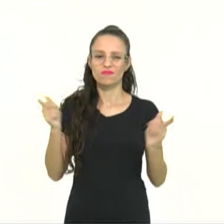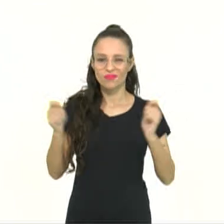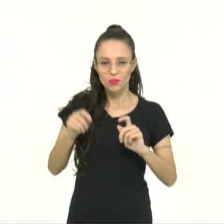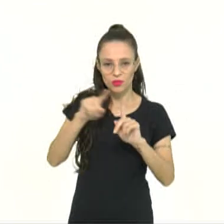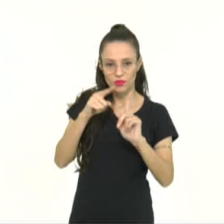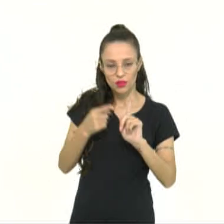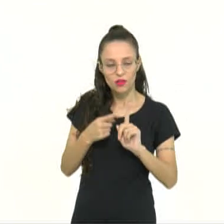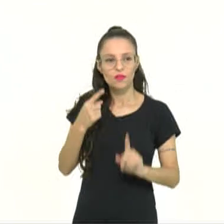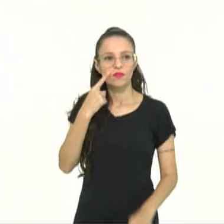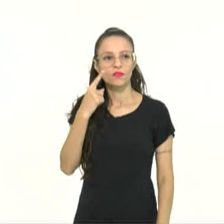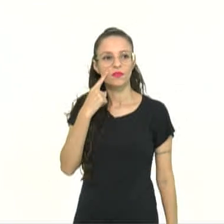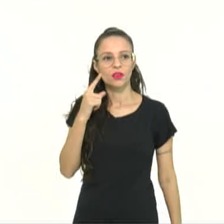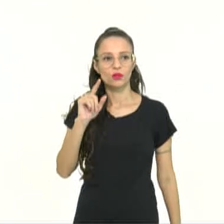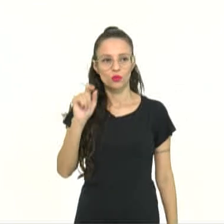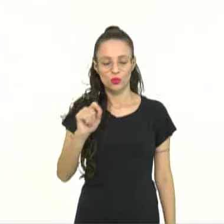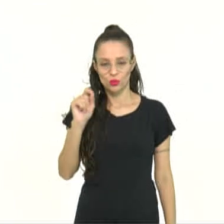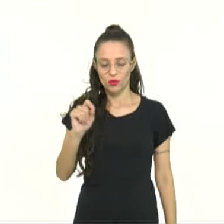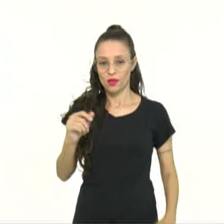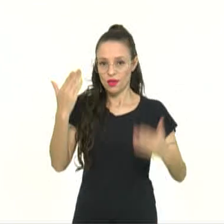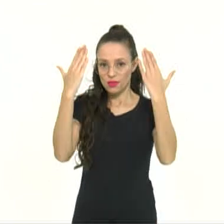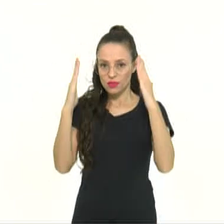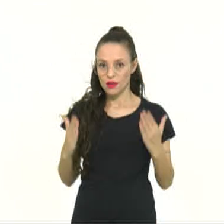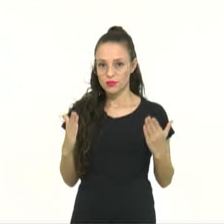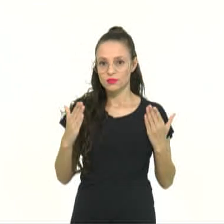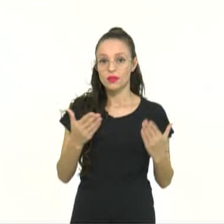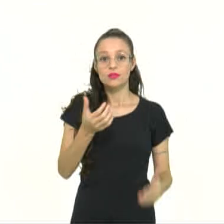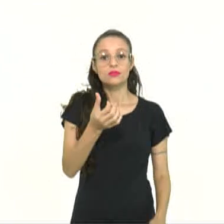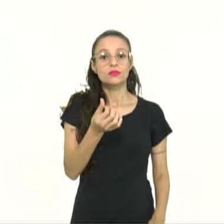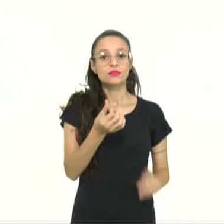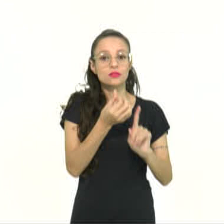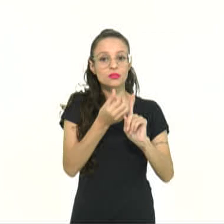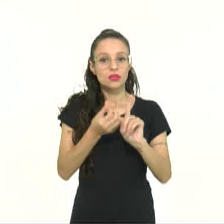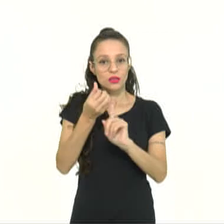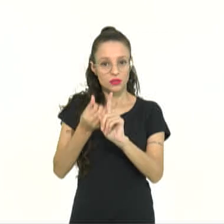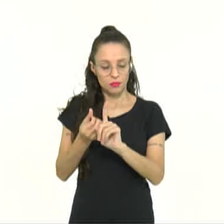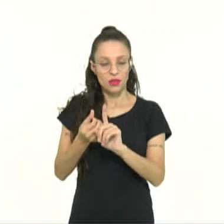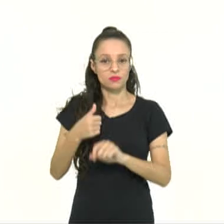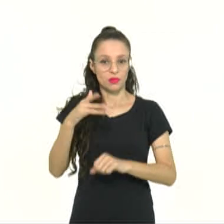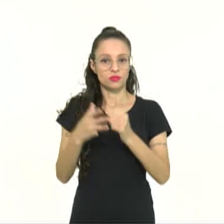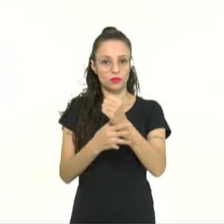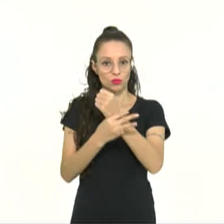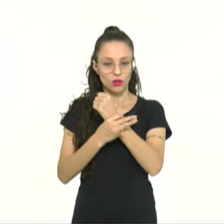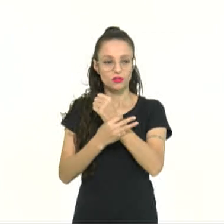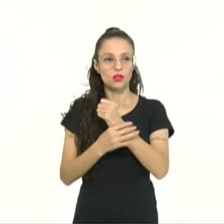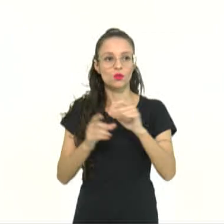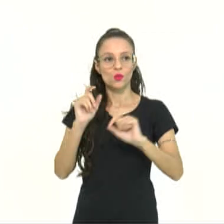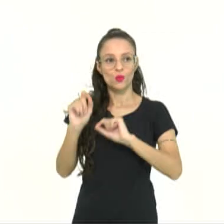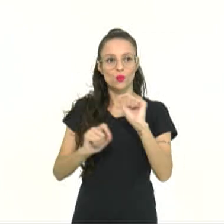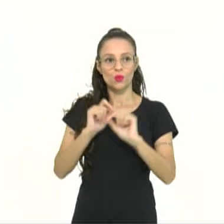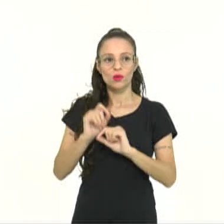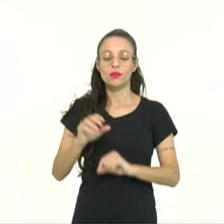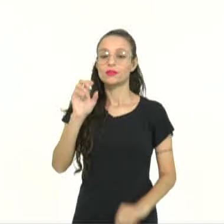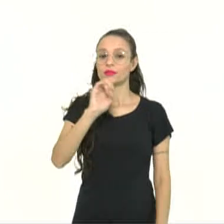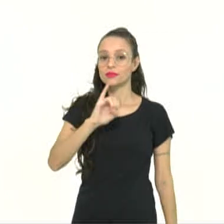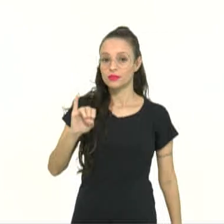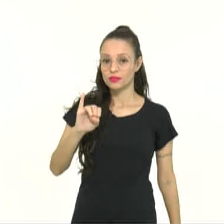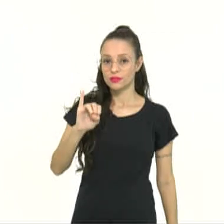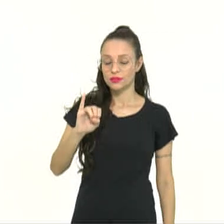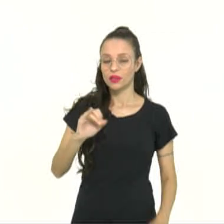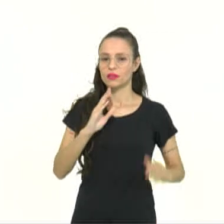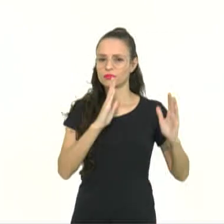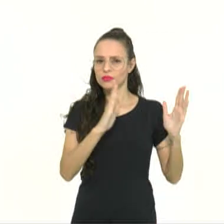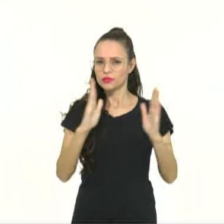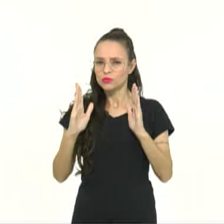pegar vai analisar durante uns 6 meses, né, para ter mais segurança ali, se esse ciclo